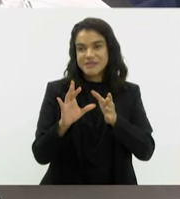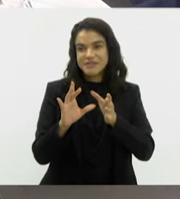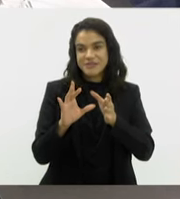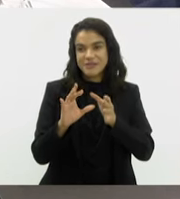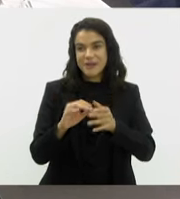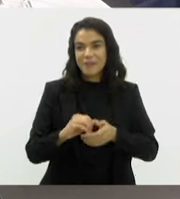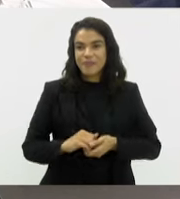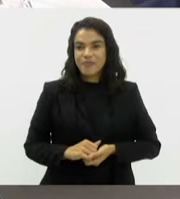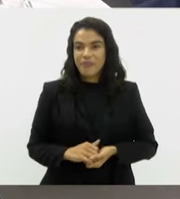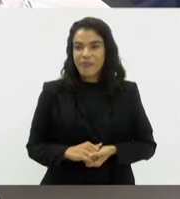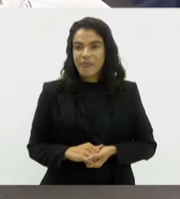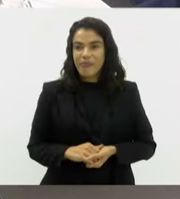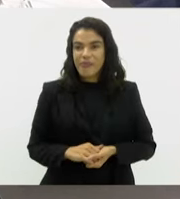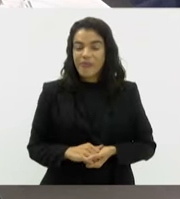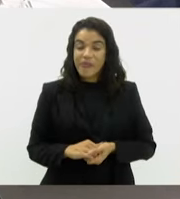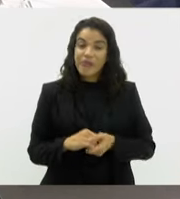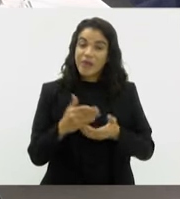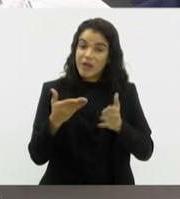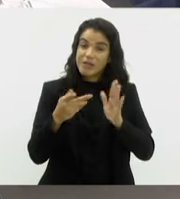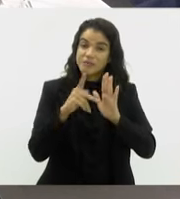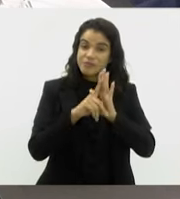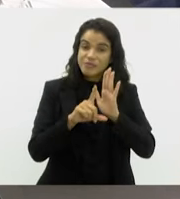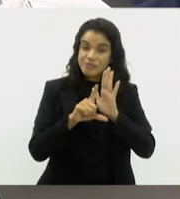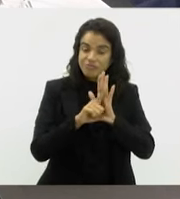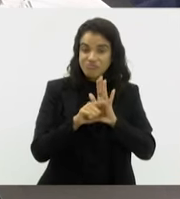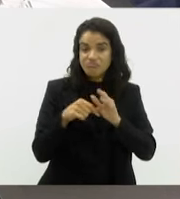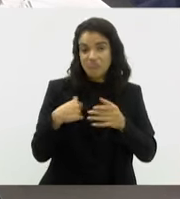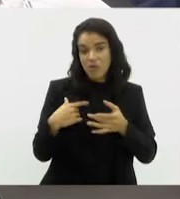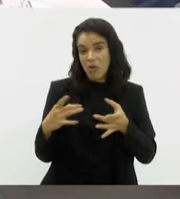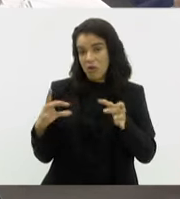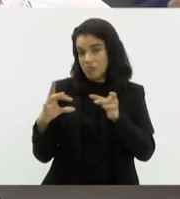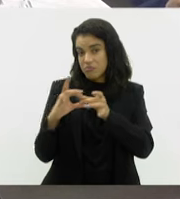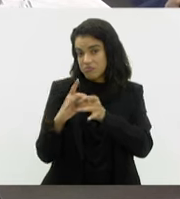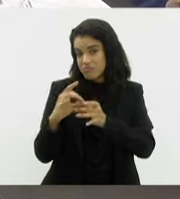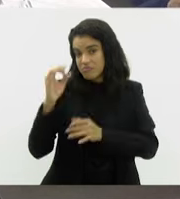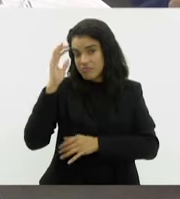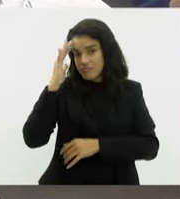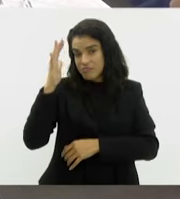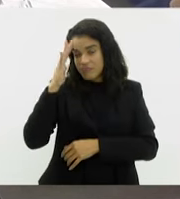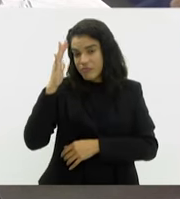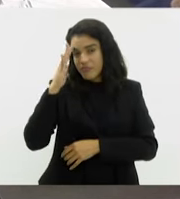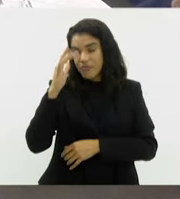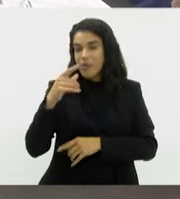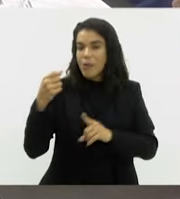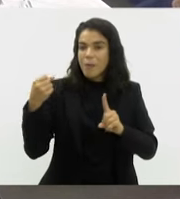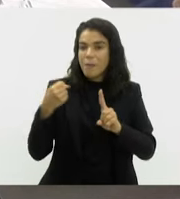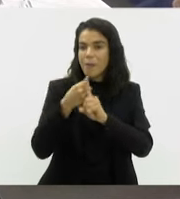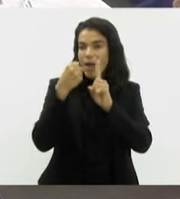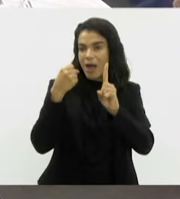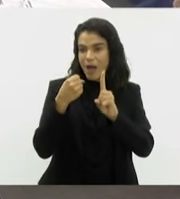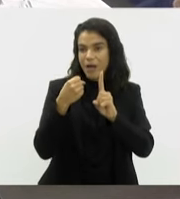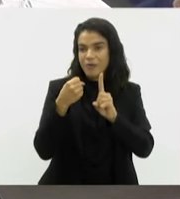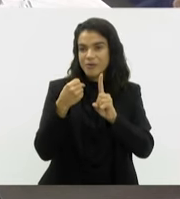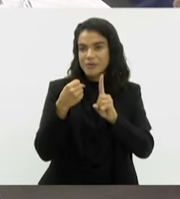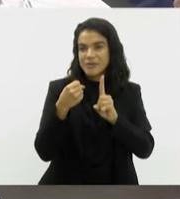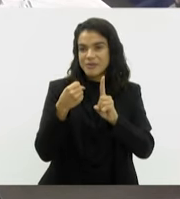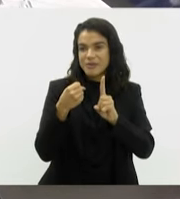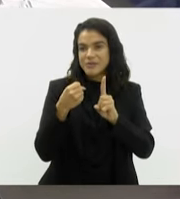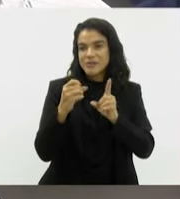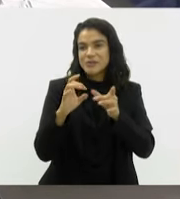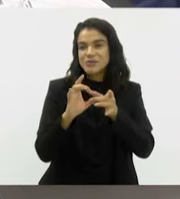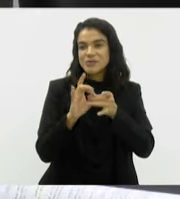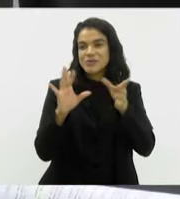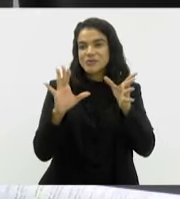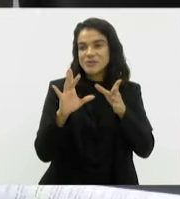proponho autorizativo. E aí esse projeto de Vossa Excelência, ao qual me filio com a tese, passa a ser o marco da despedida dos